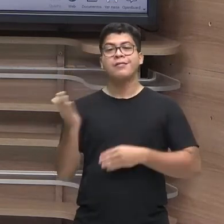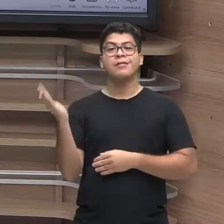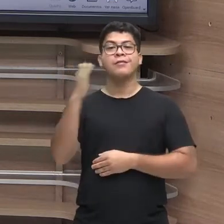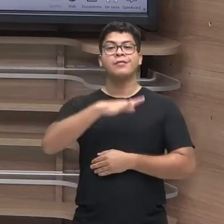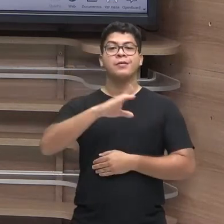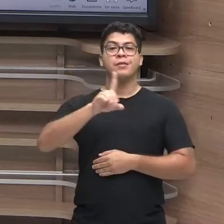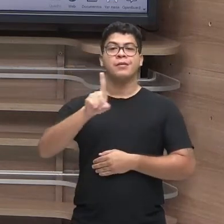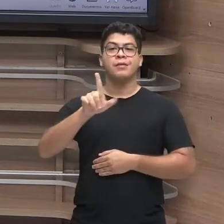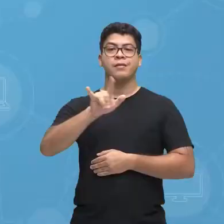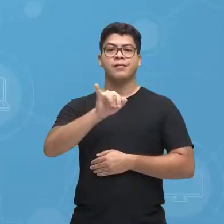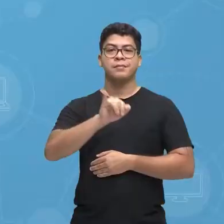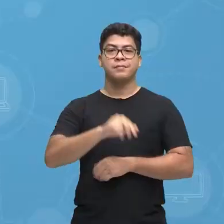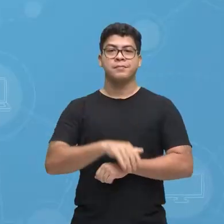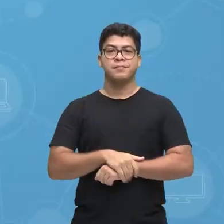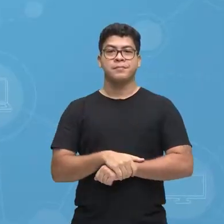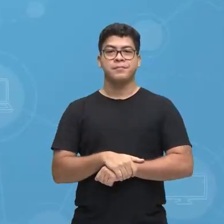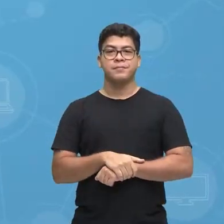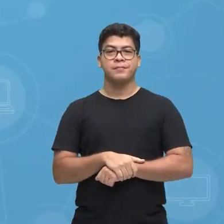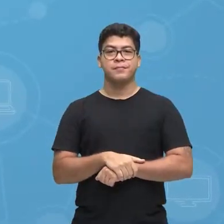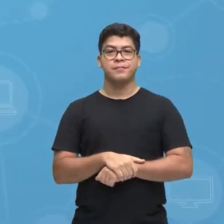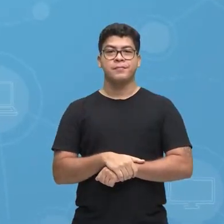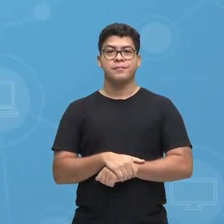nossa DLI.